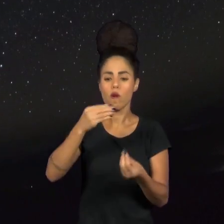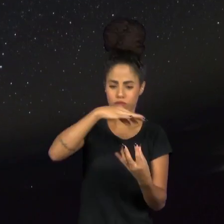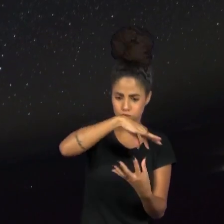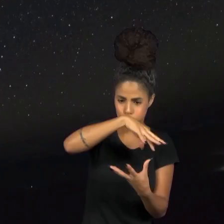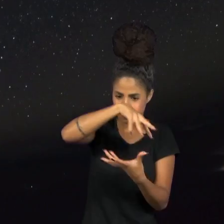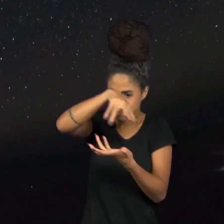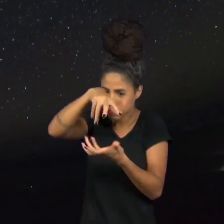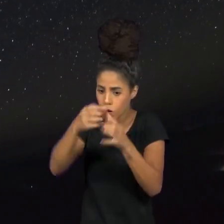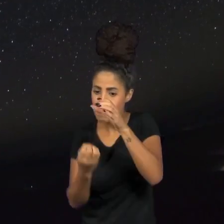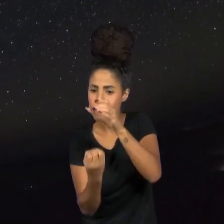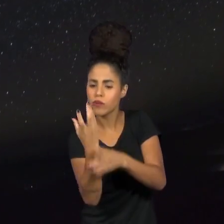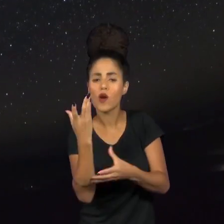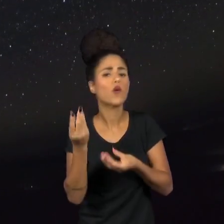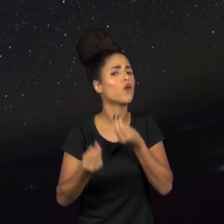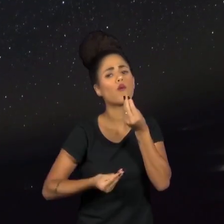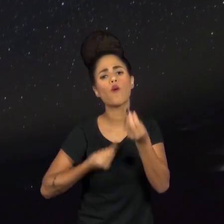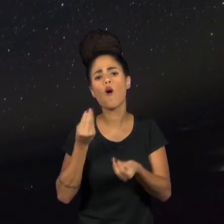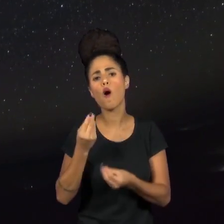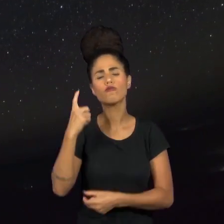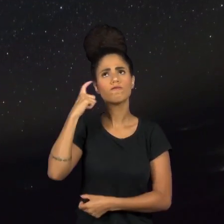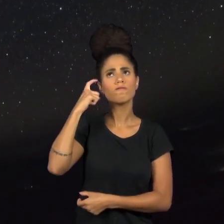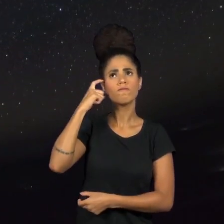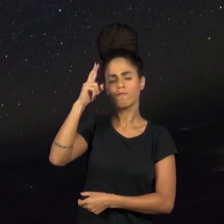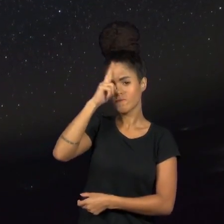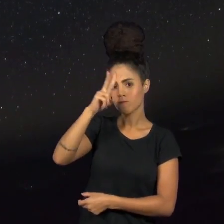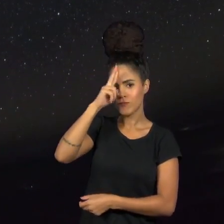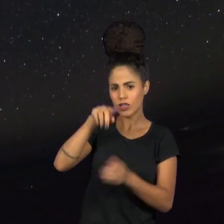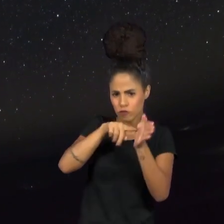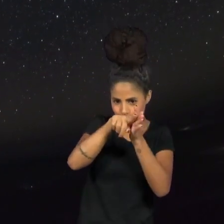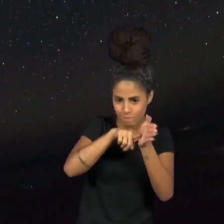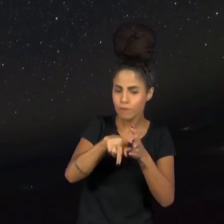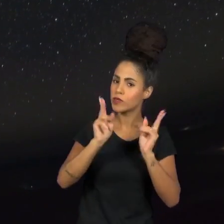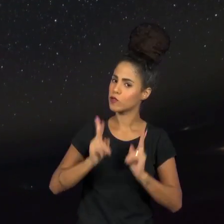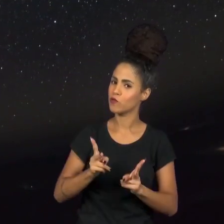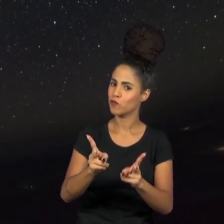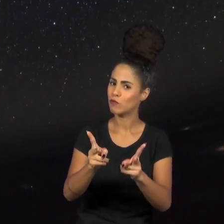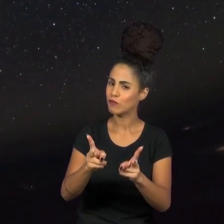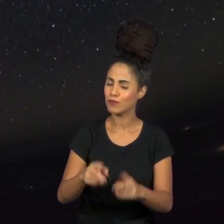A astronomia tem história viva.